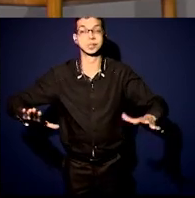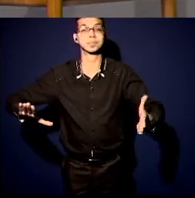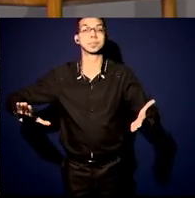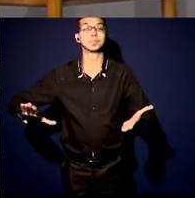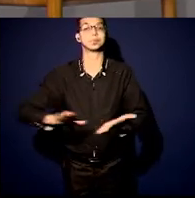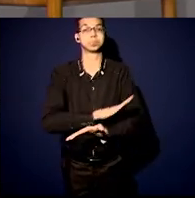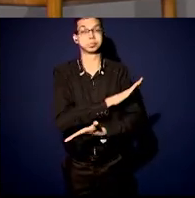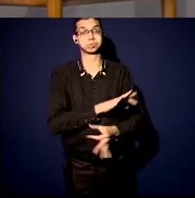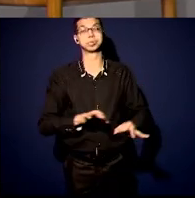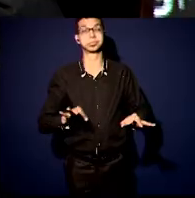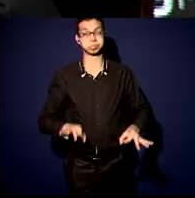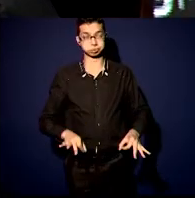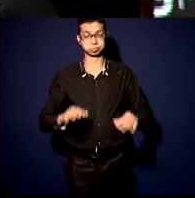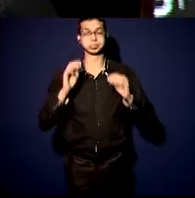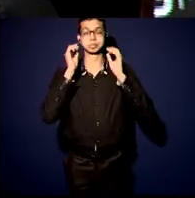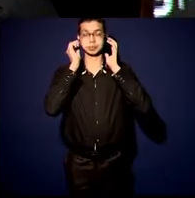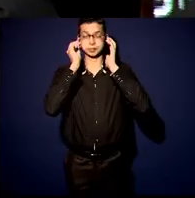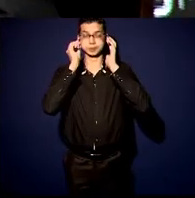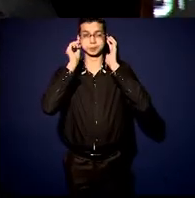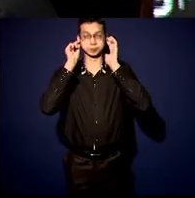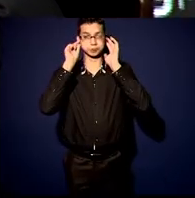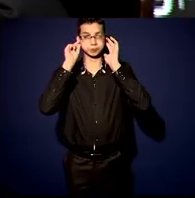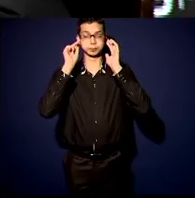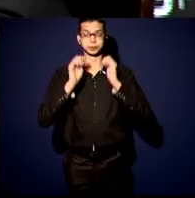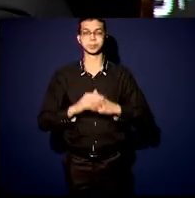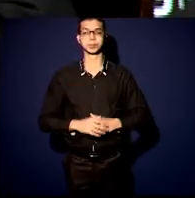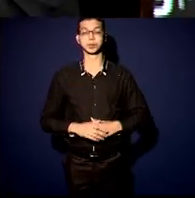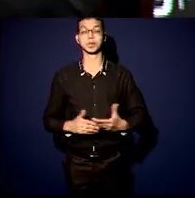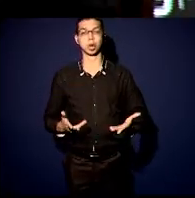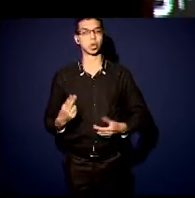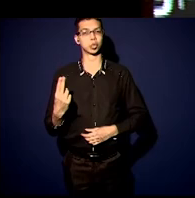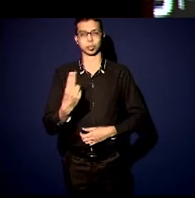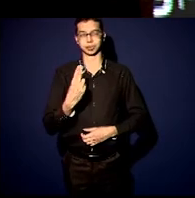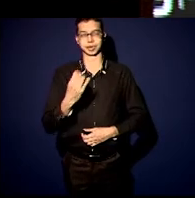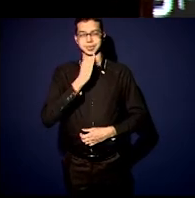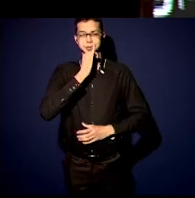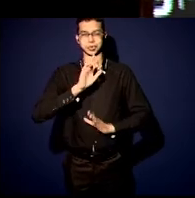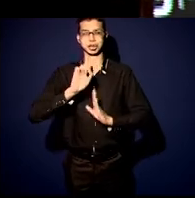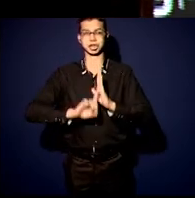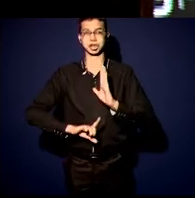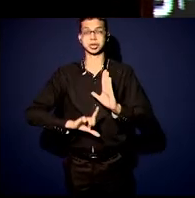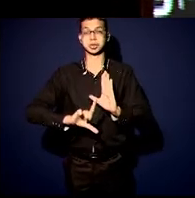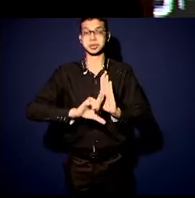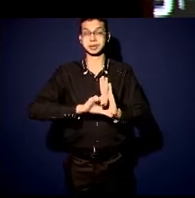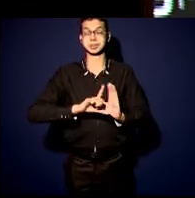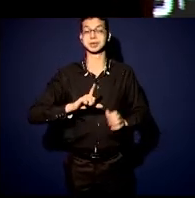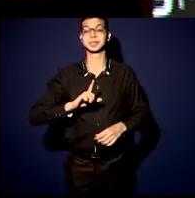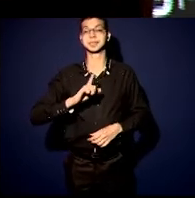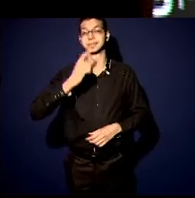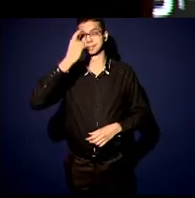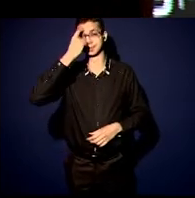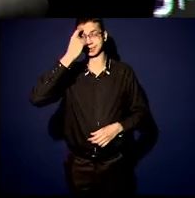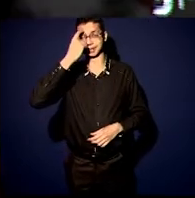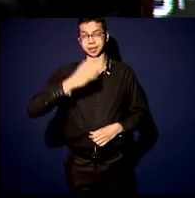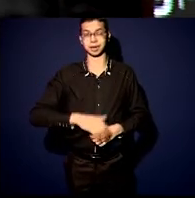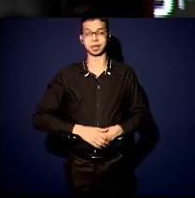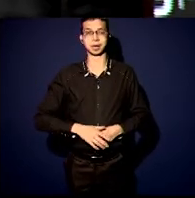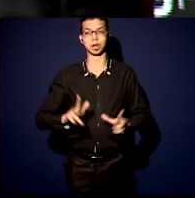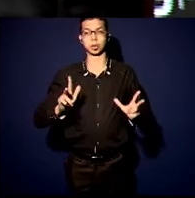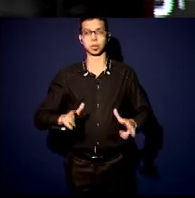sair de um direito penal ineficiente por um direito penal terrorista e um direito penal